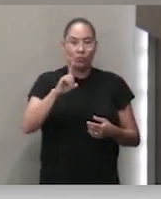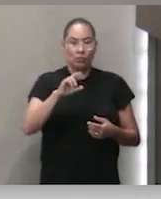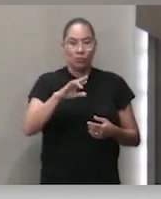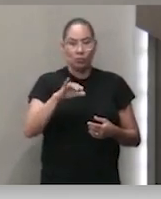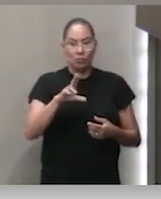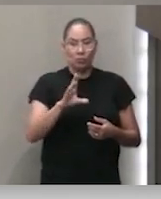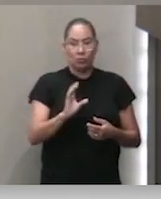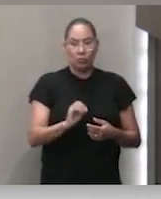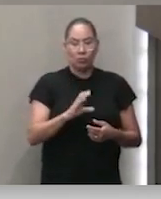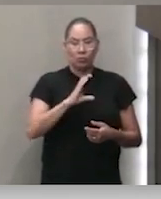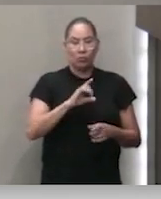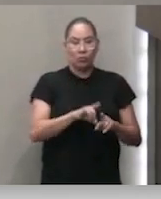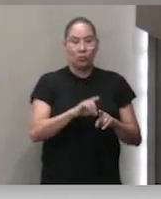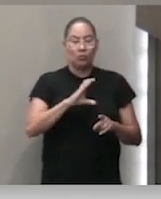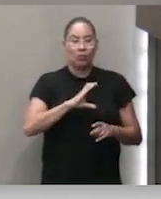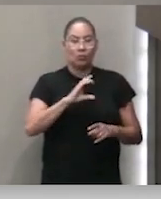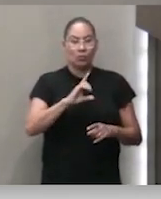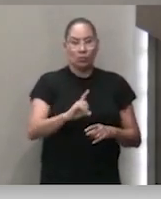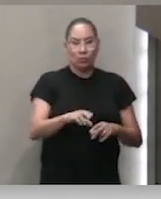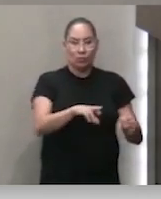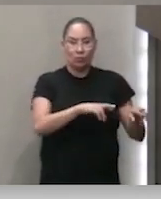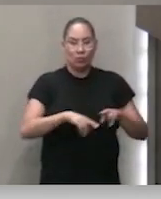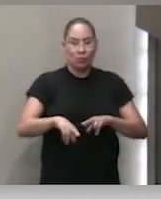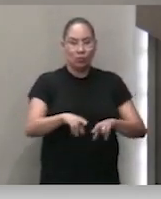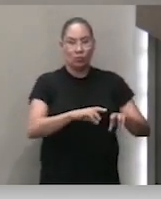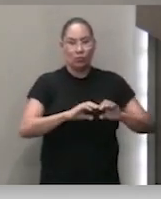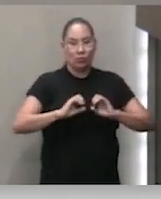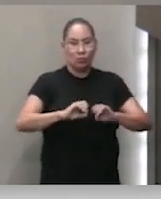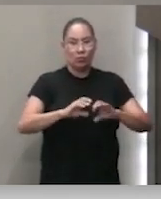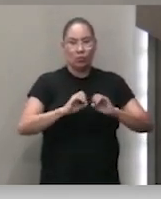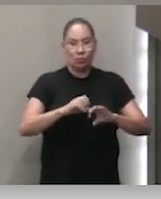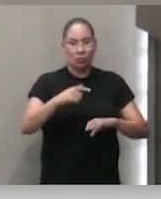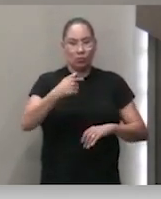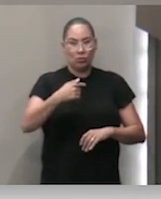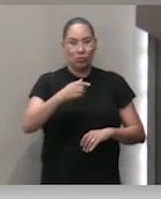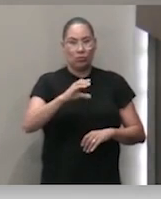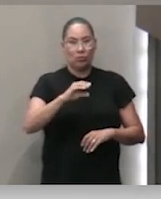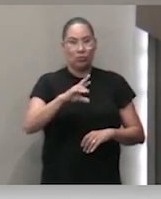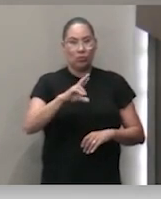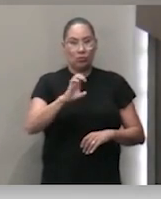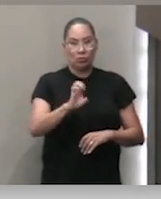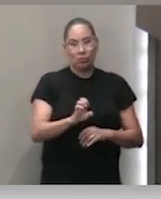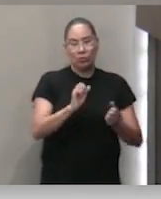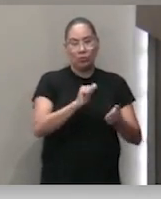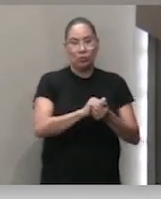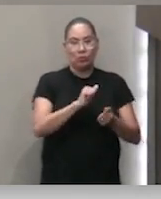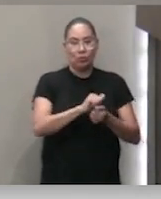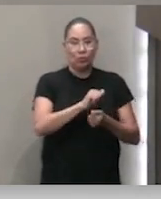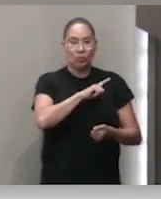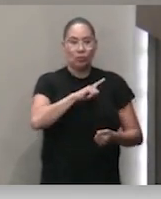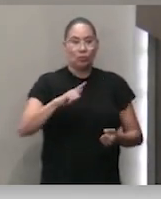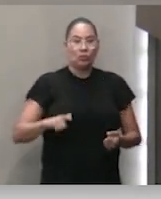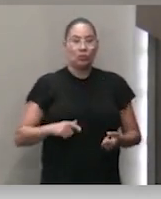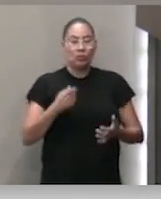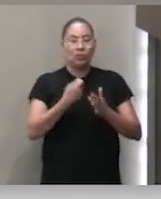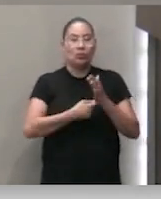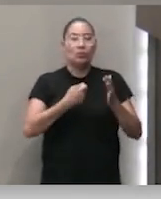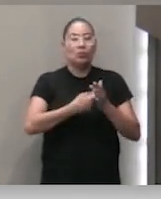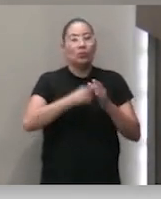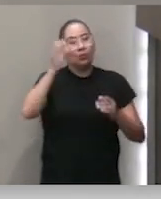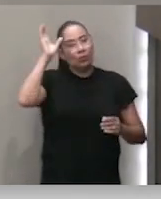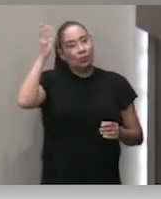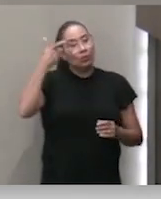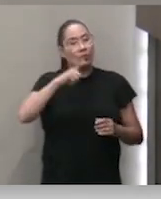para a Coordenadoria Regional de Educação, a 7ª CREC de Passo Fundo, que dialogue com o governo do estado para tentarmos resolver, né? Temos um